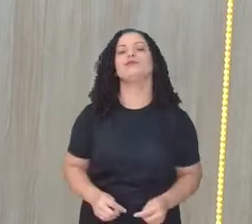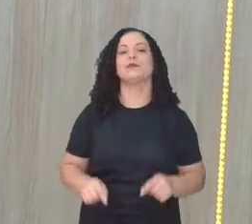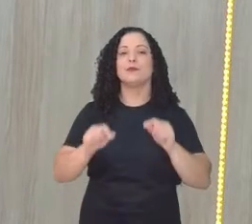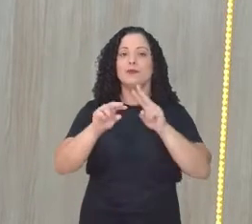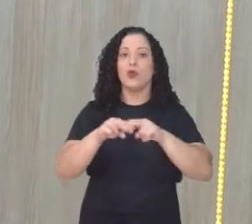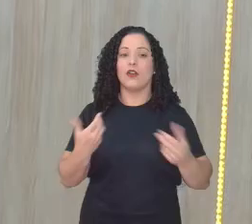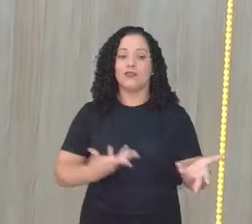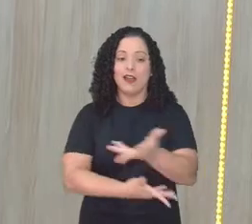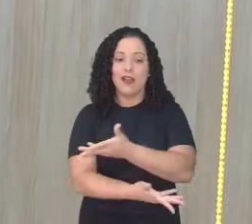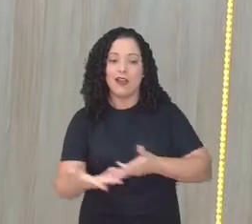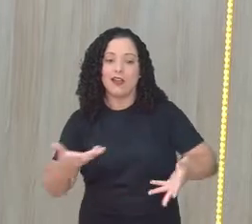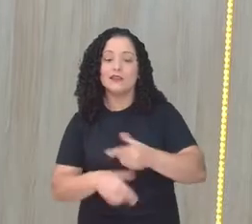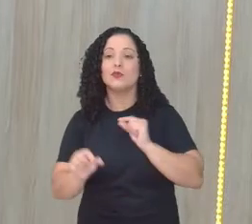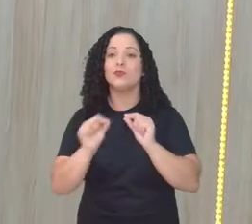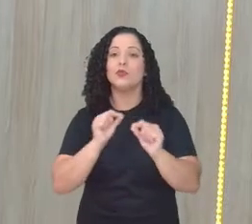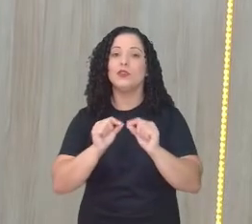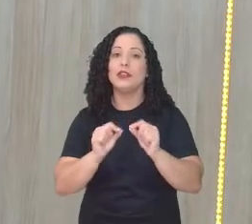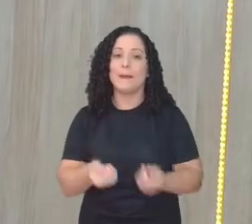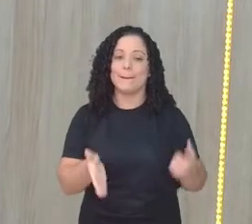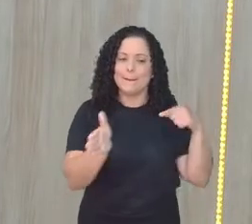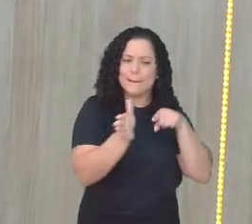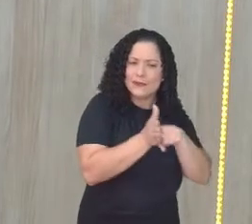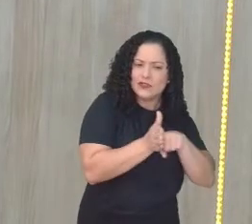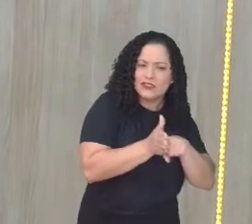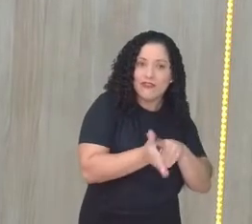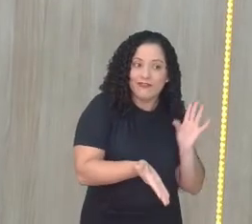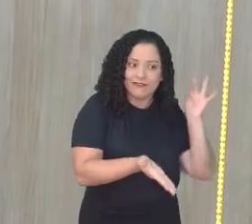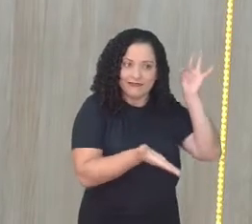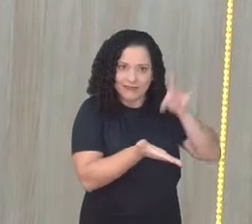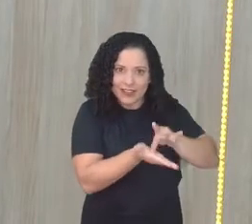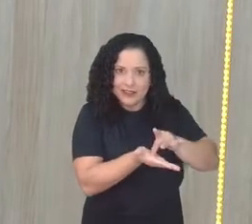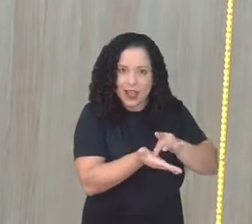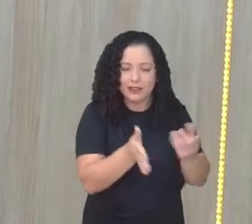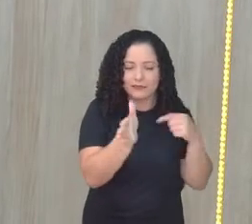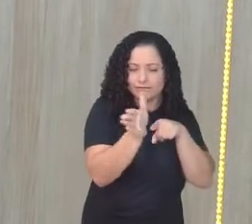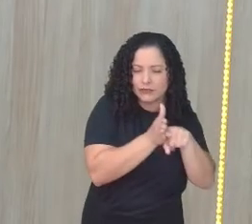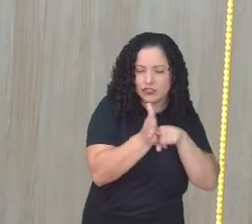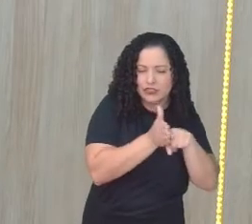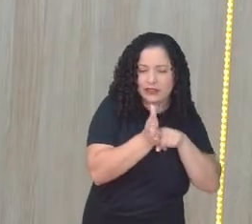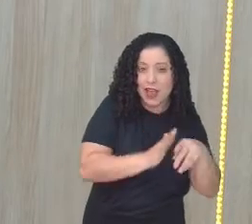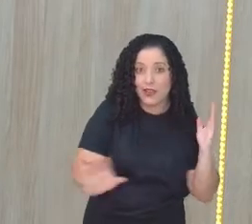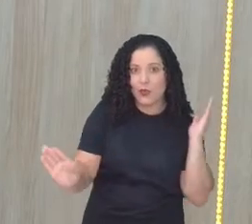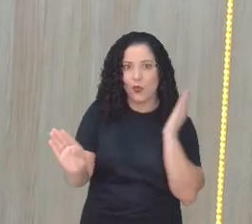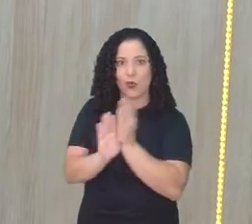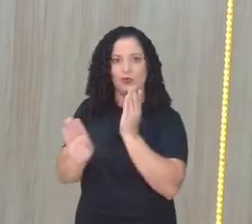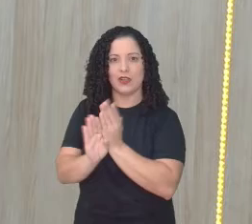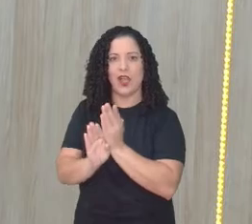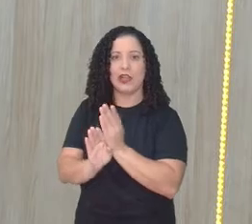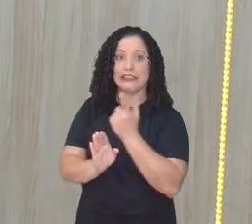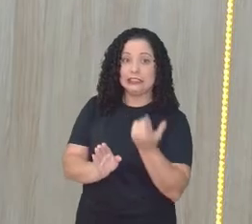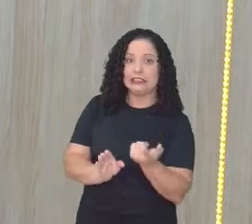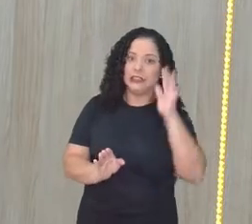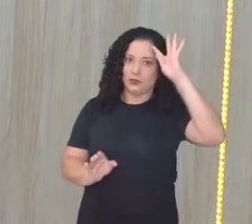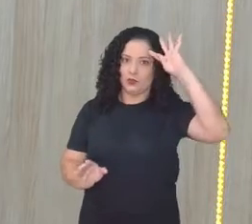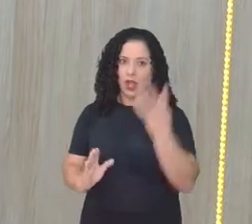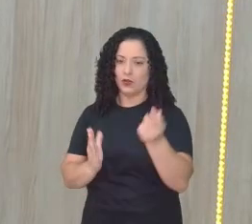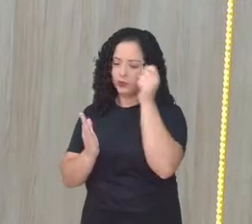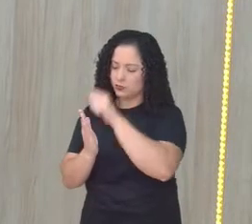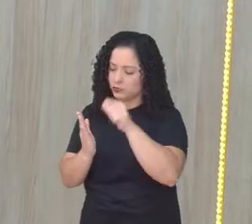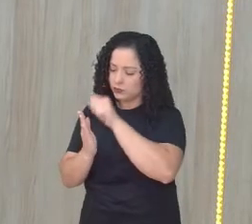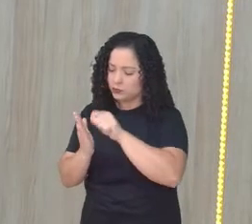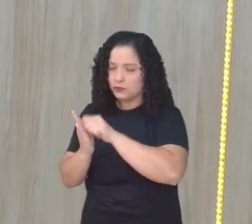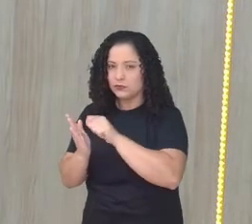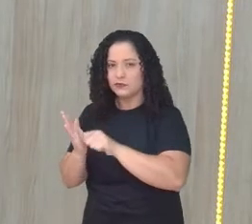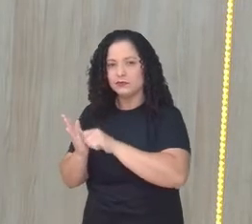relação empírica, ou seja, ele parte do real para chegar ao teórico, né? Então, nesse sentido,